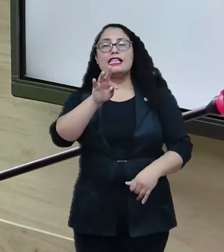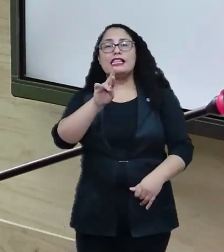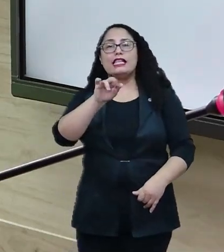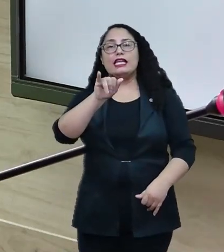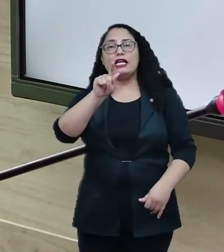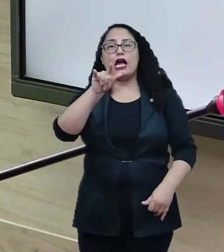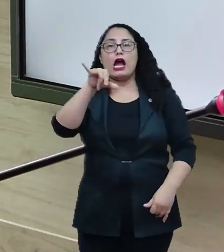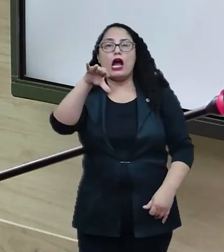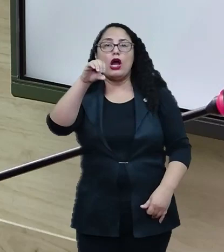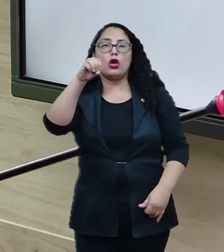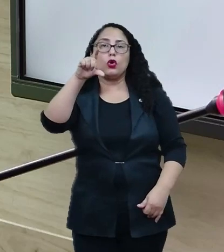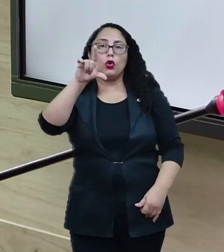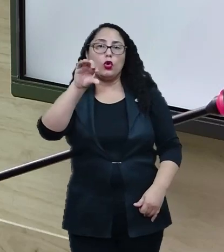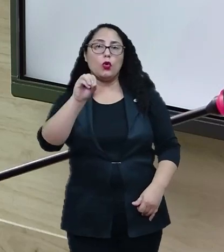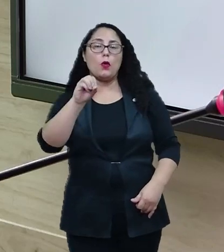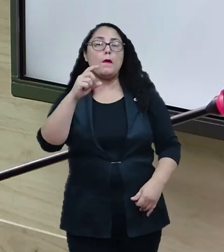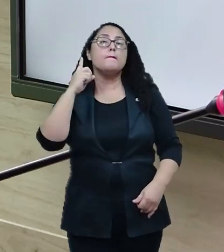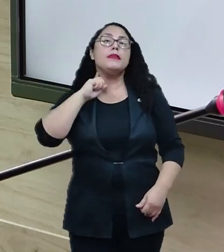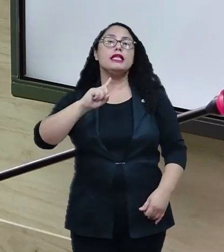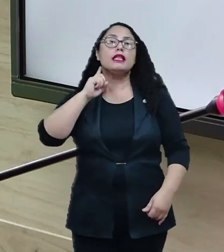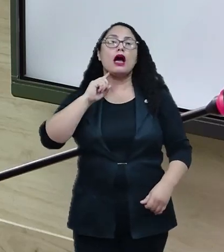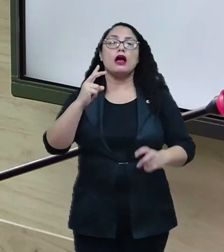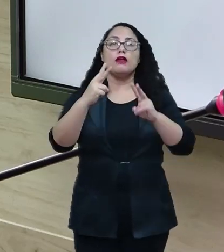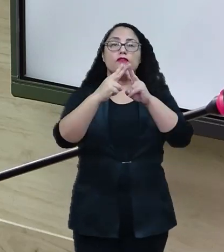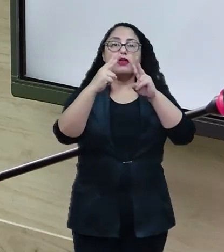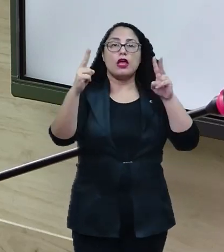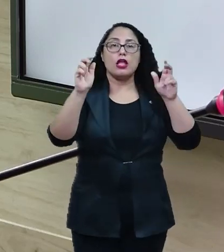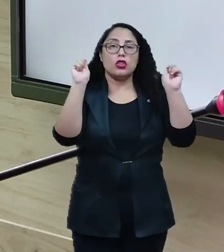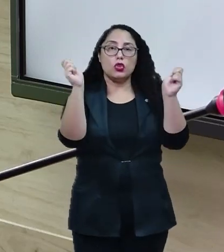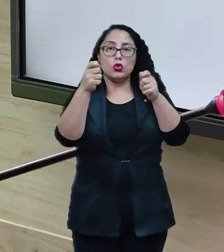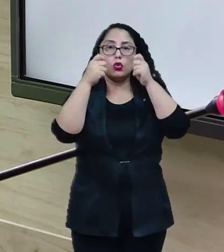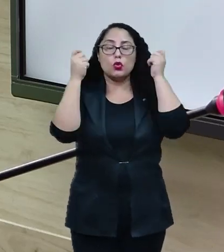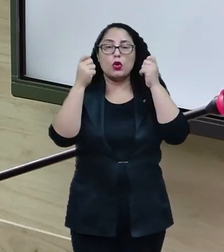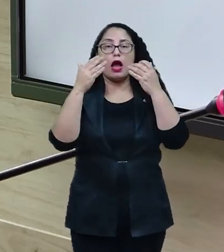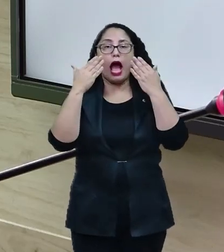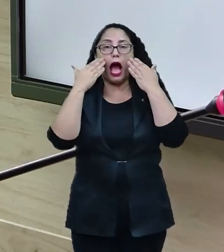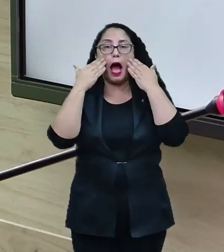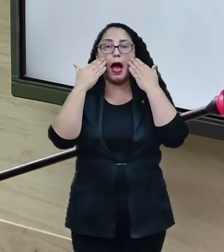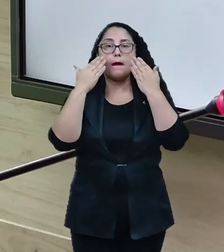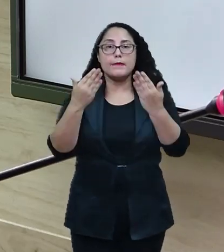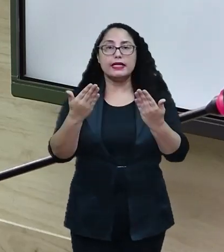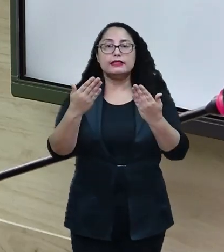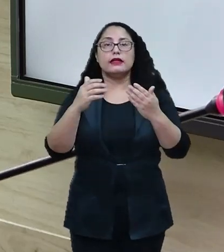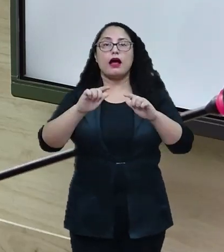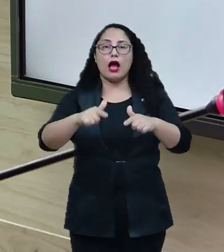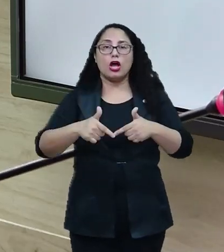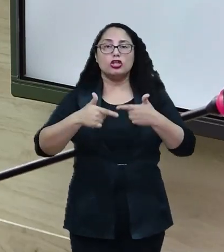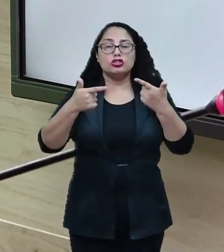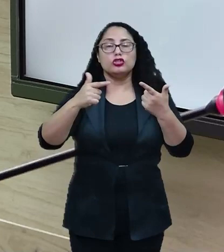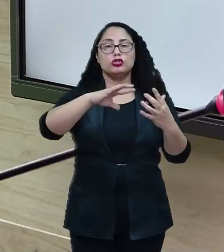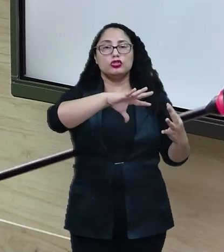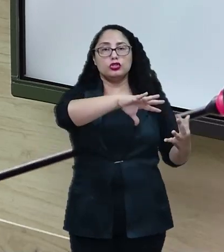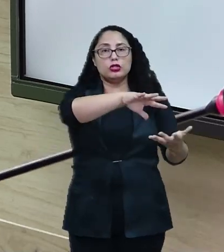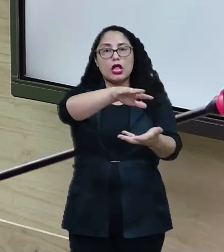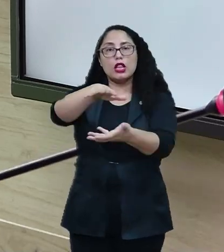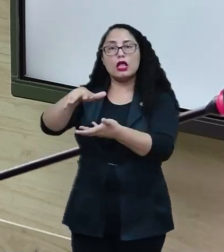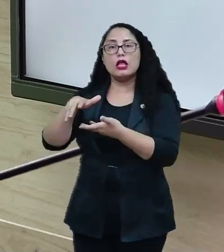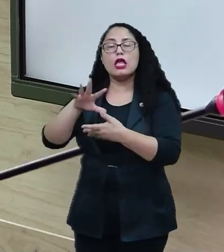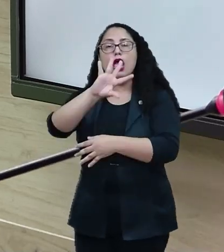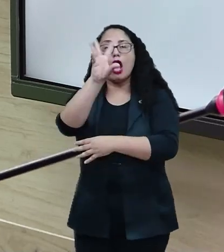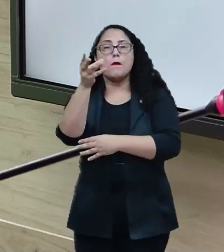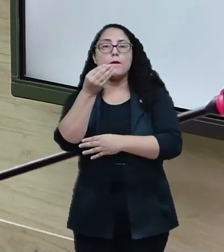Mineiro. Mas é um evento virtual que apresenta as ações de internacionalização e